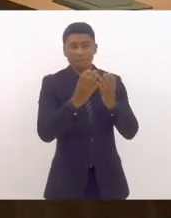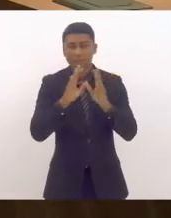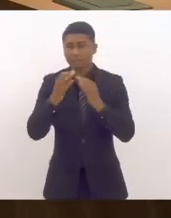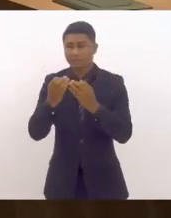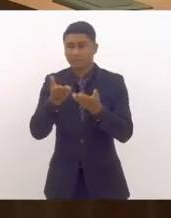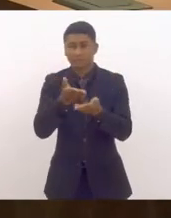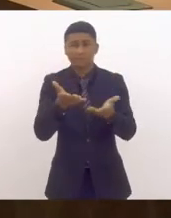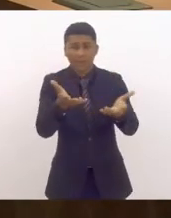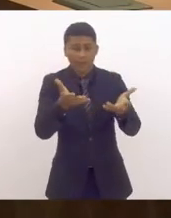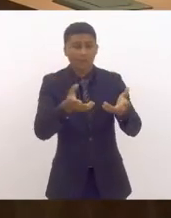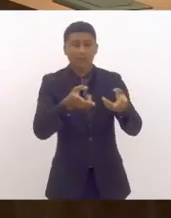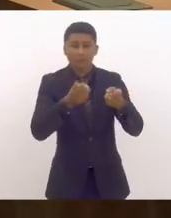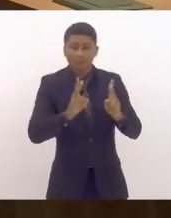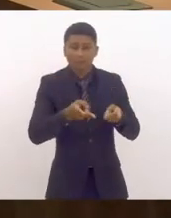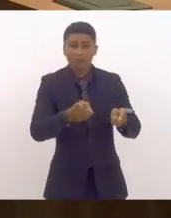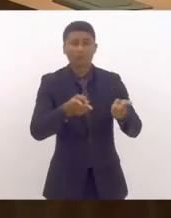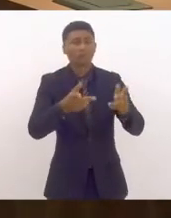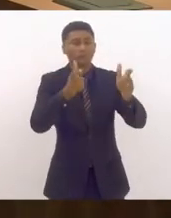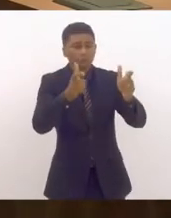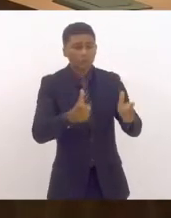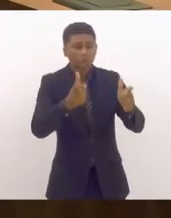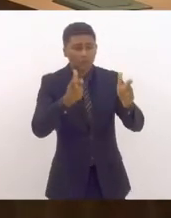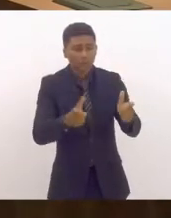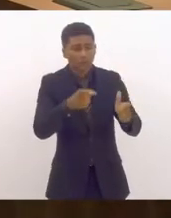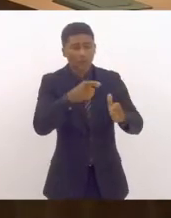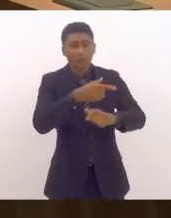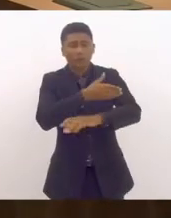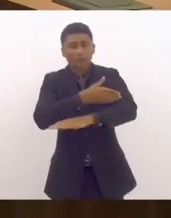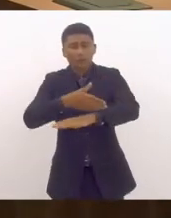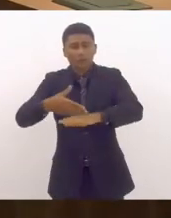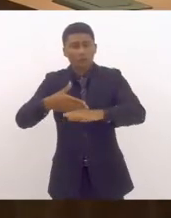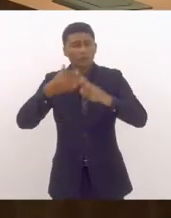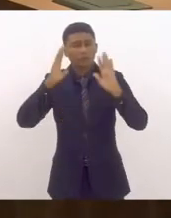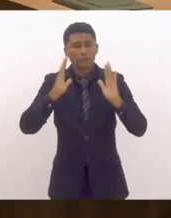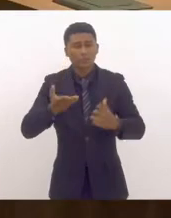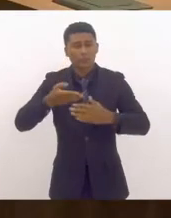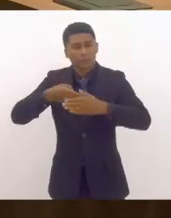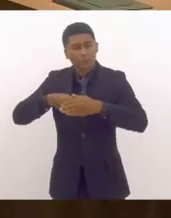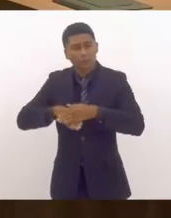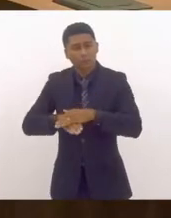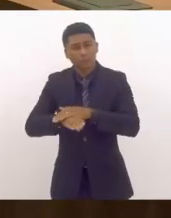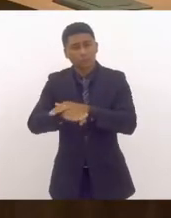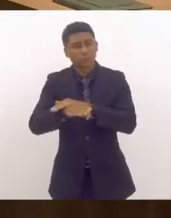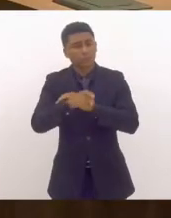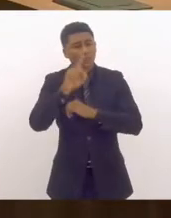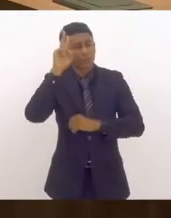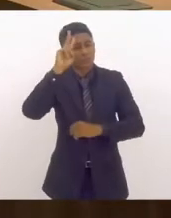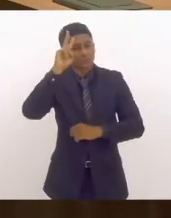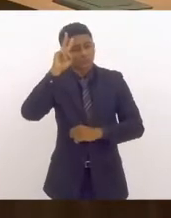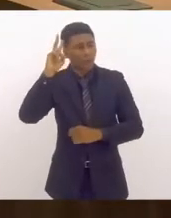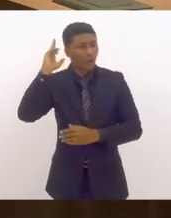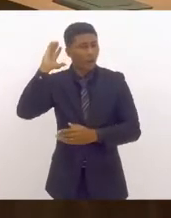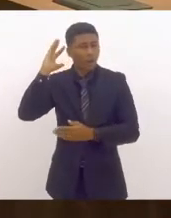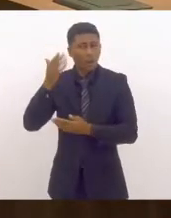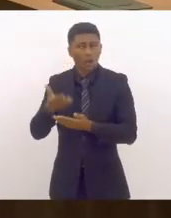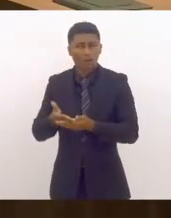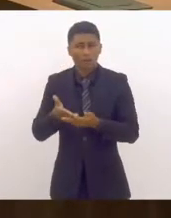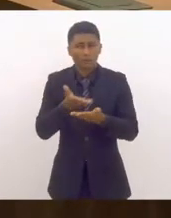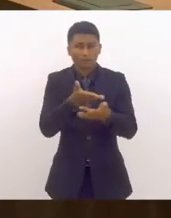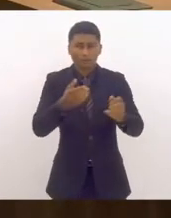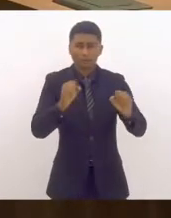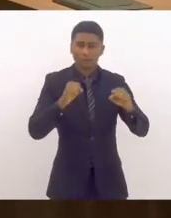têm raízes, né? Que estão aculturadas, têm relações, têm história, e vão fazendo os seus movimentos, às